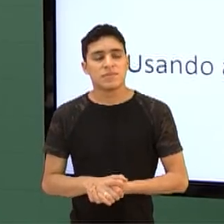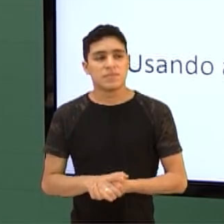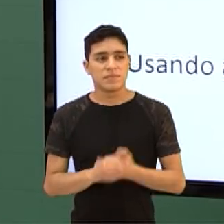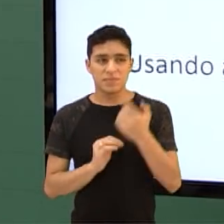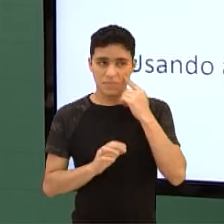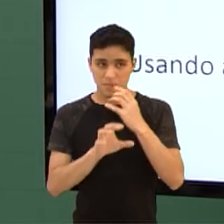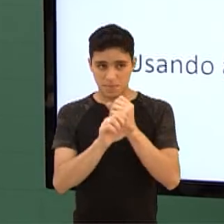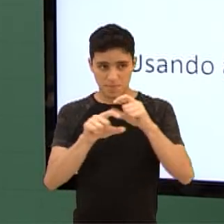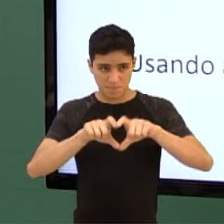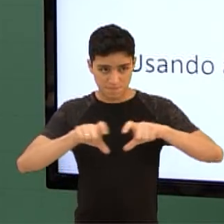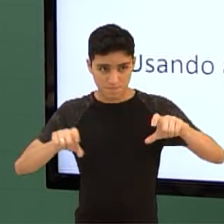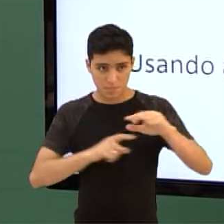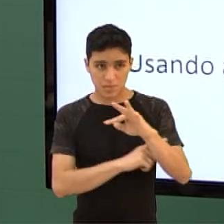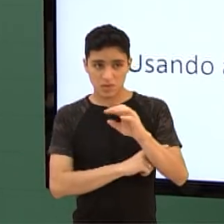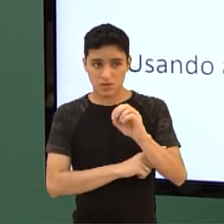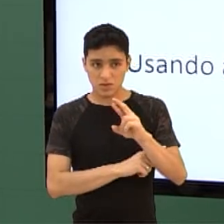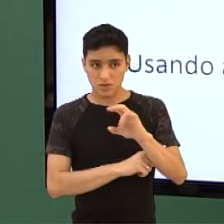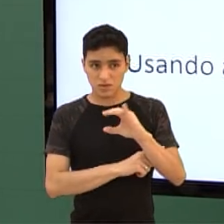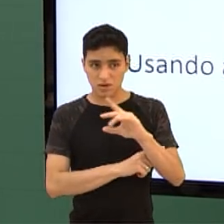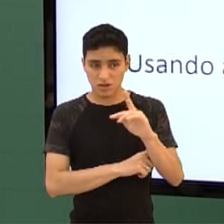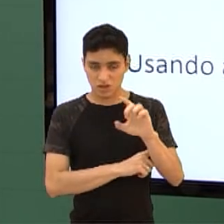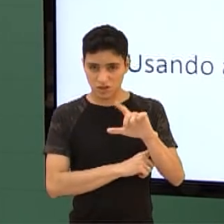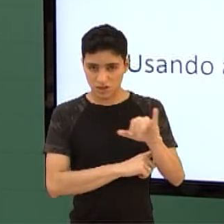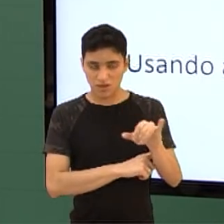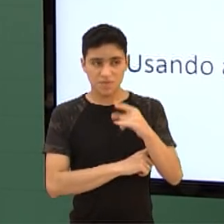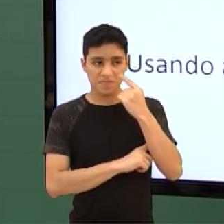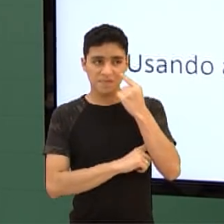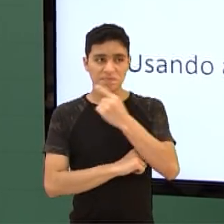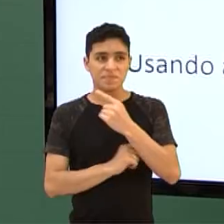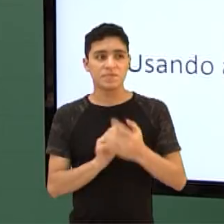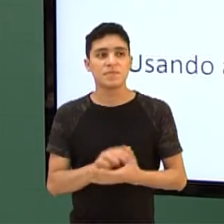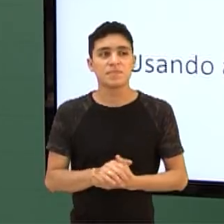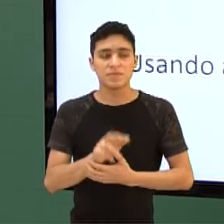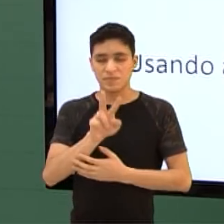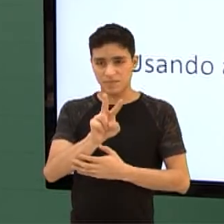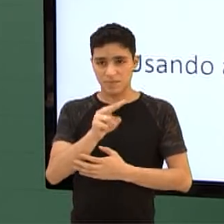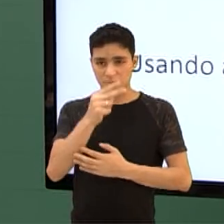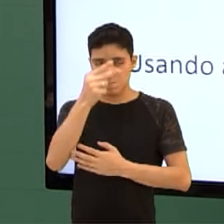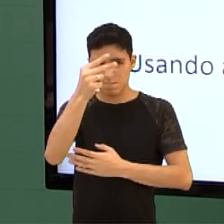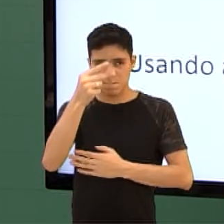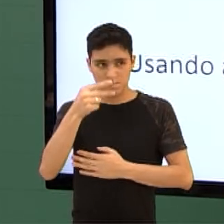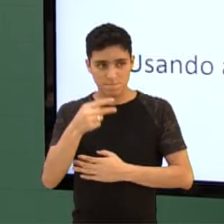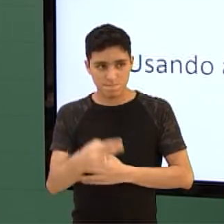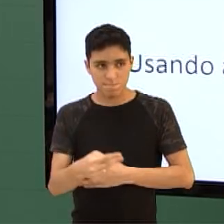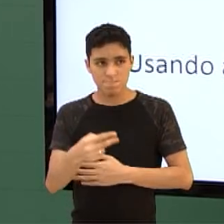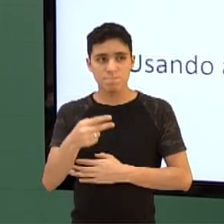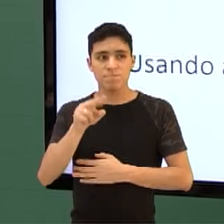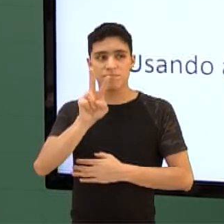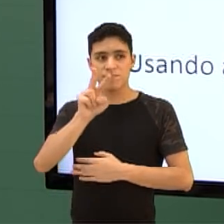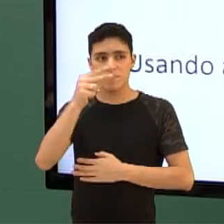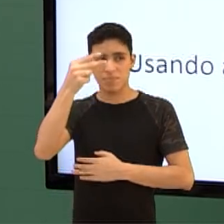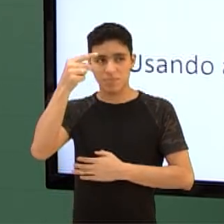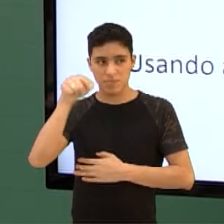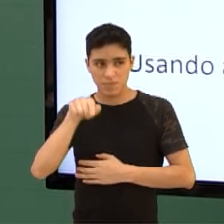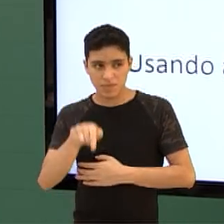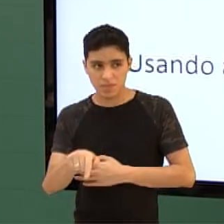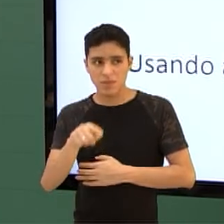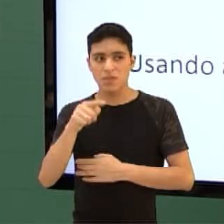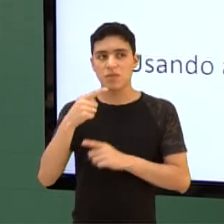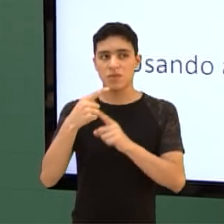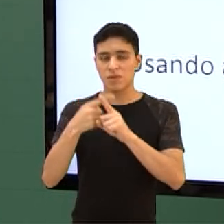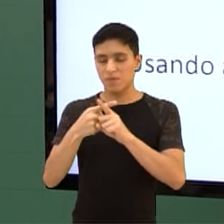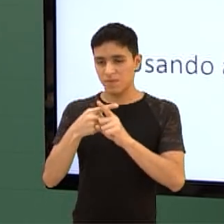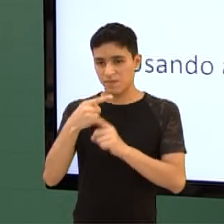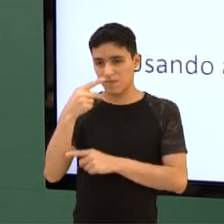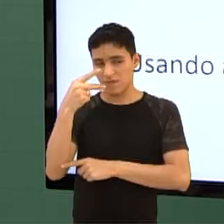de Torricelli, que representa a velocidade ao quadrado final é igual a velocidade inicial ao quadrado, mais 2 vezes a aceleração